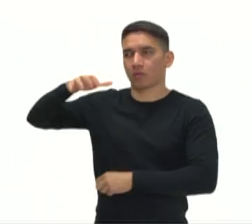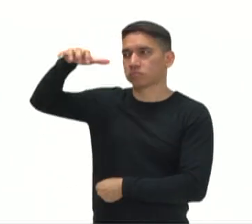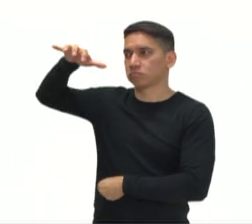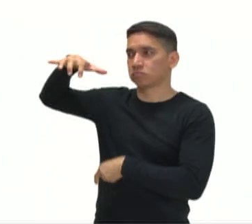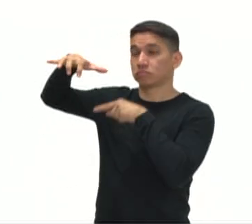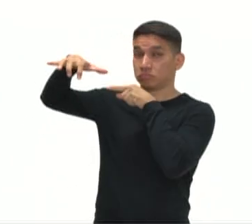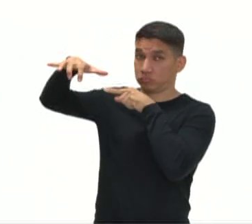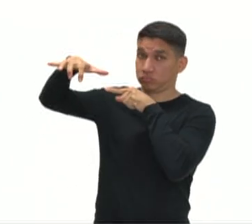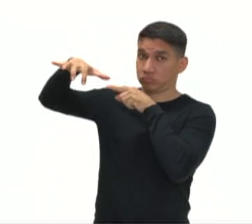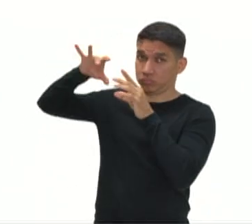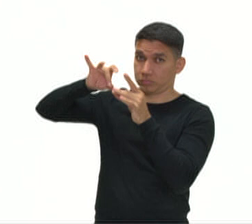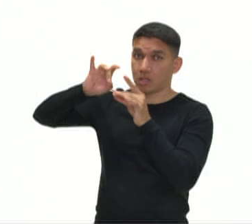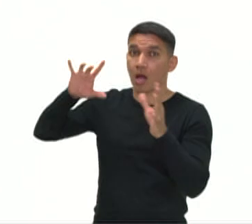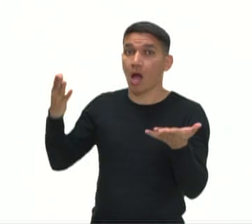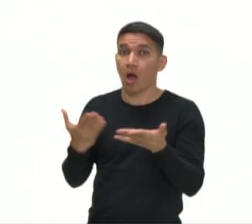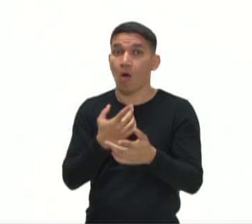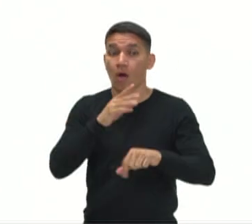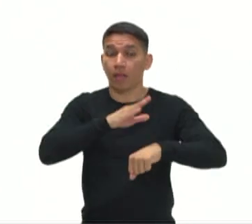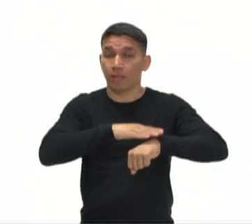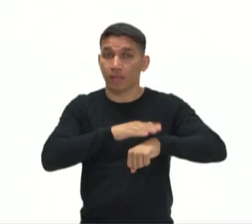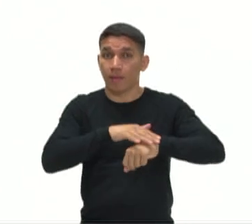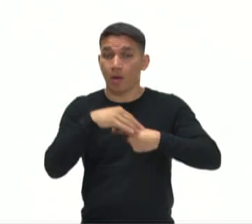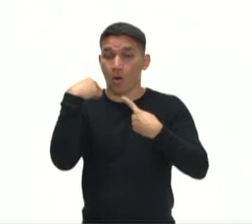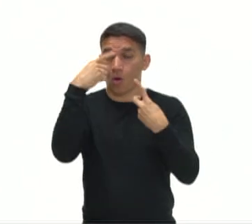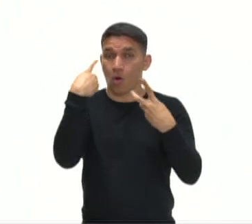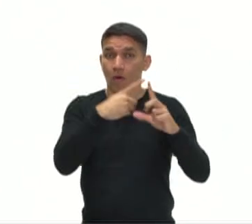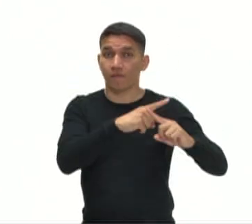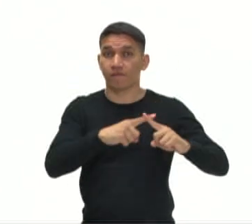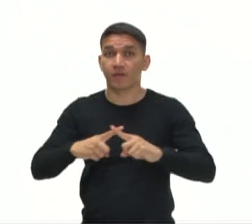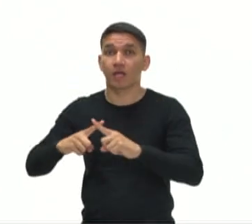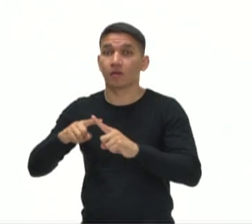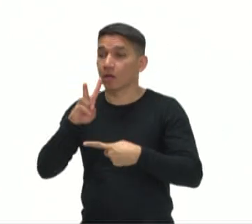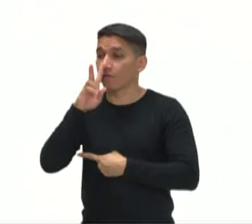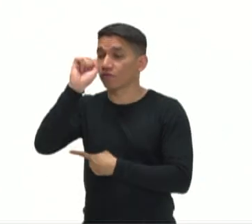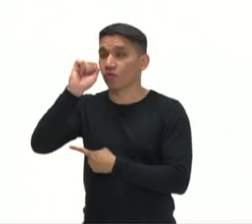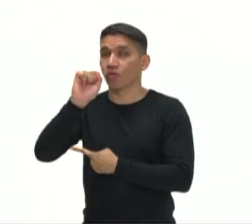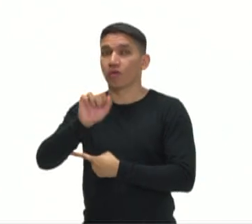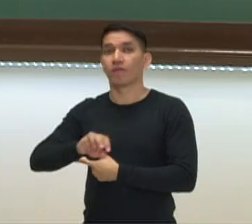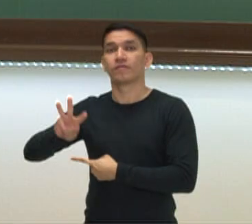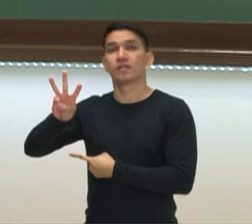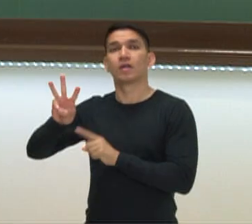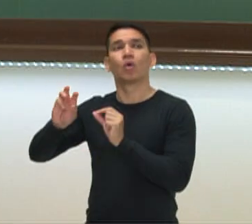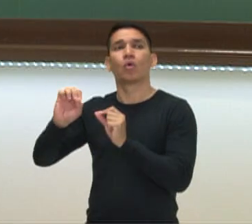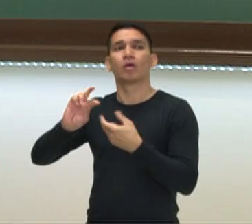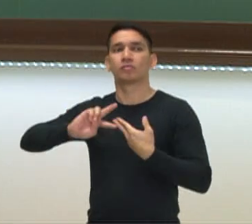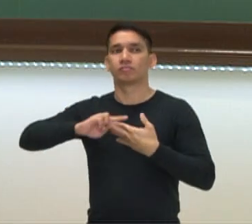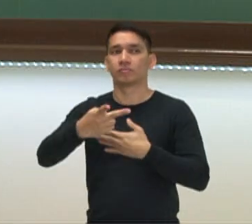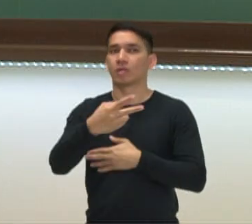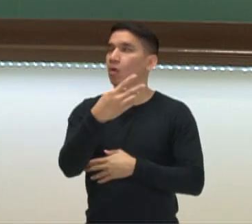chuveiro. Agora pega o tempo em horas e multiplica pela potência em watts. Isso vai me dar